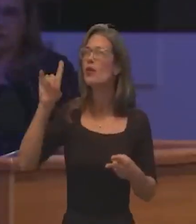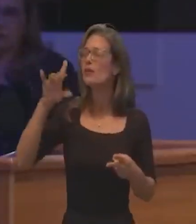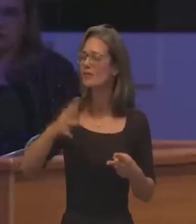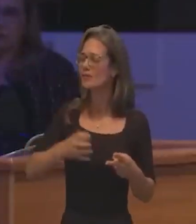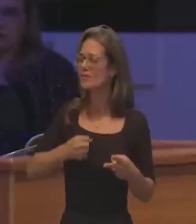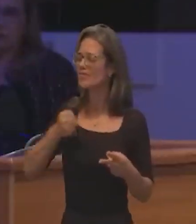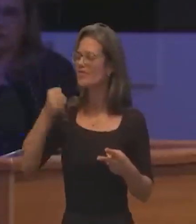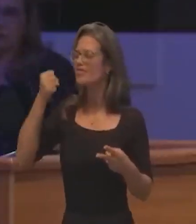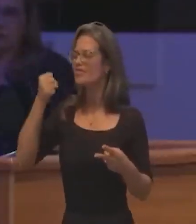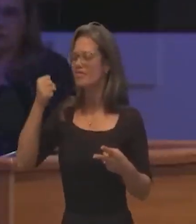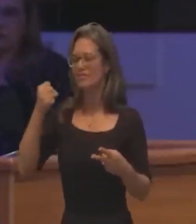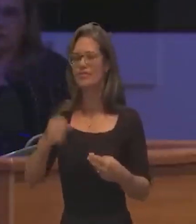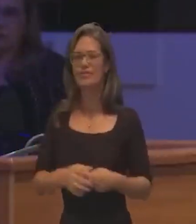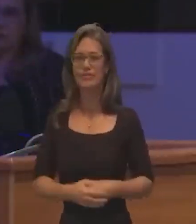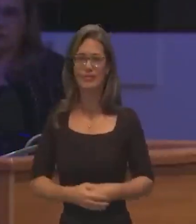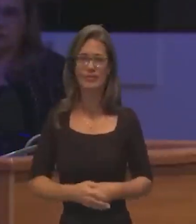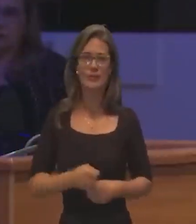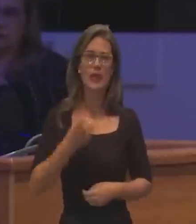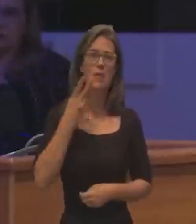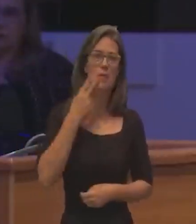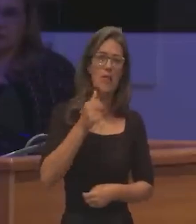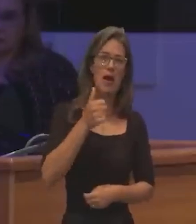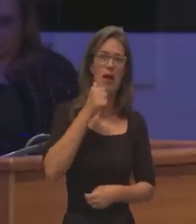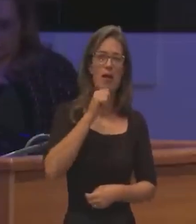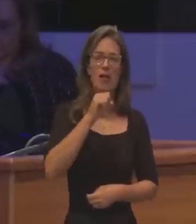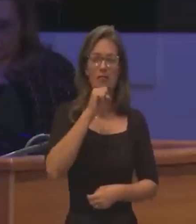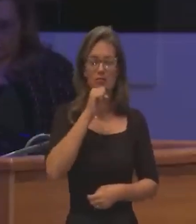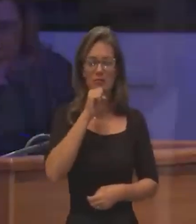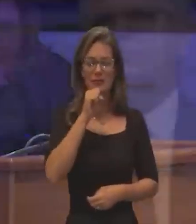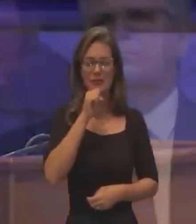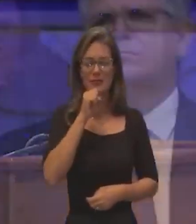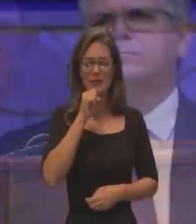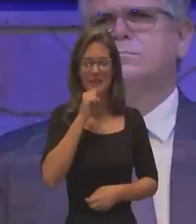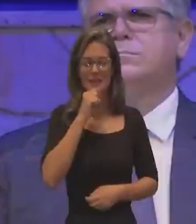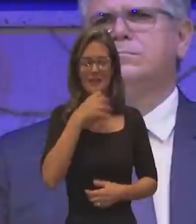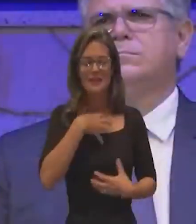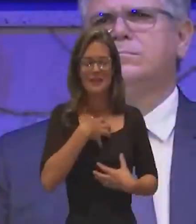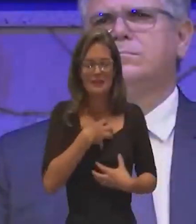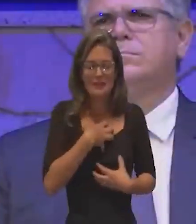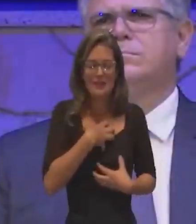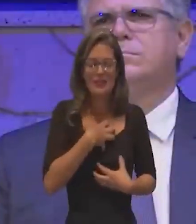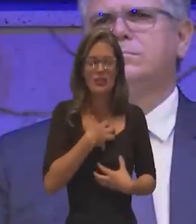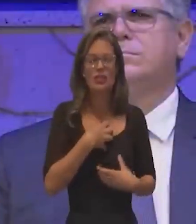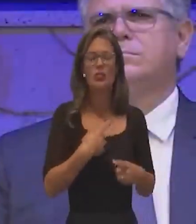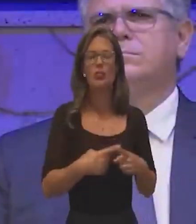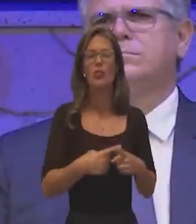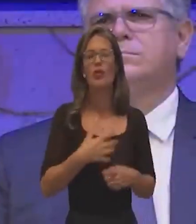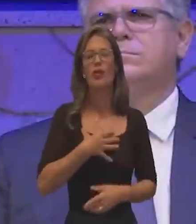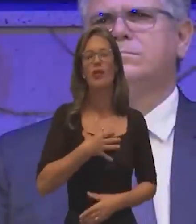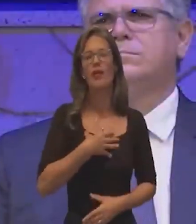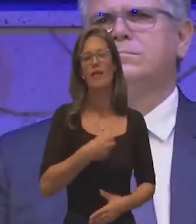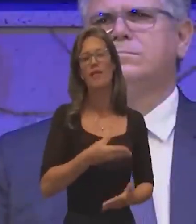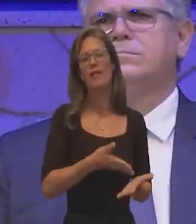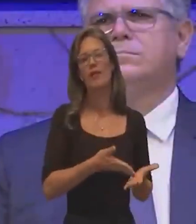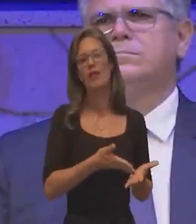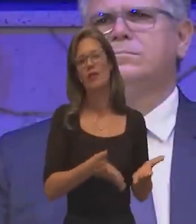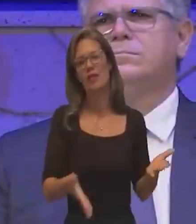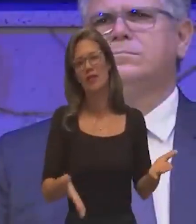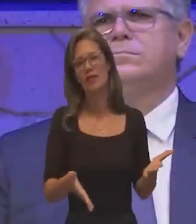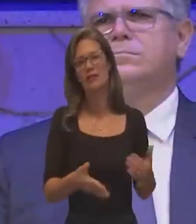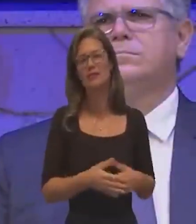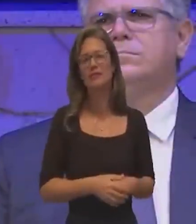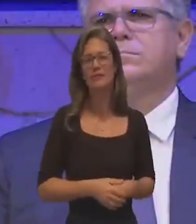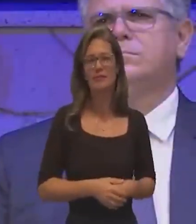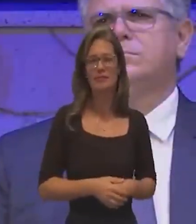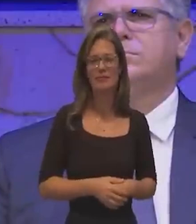Mães ou pais gemendo por filhos afastados, indecisos.